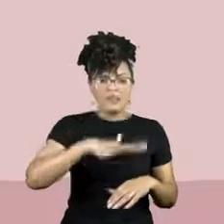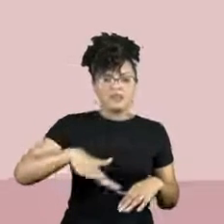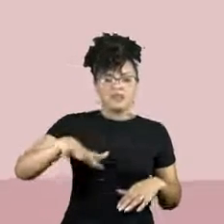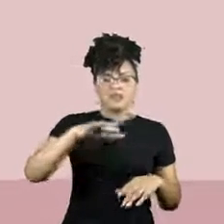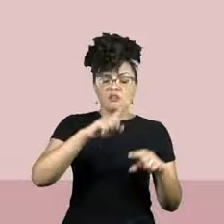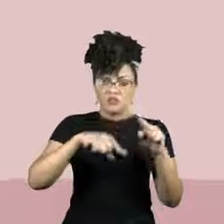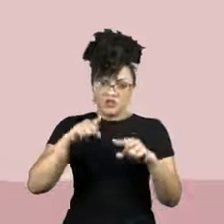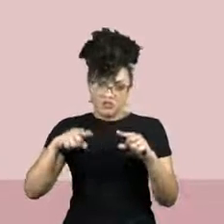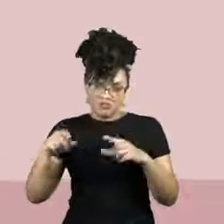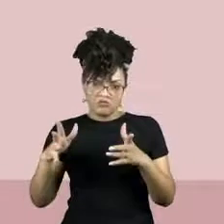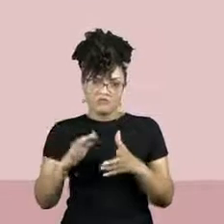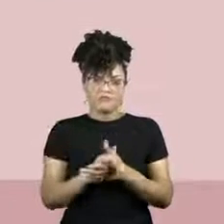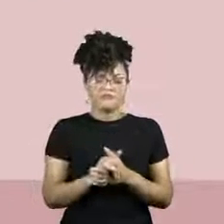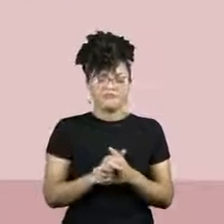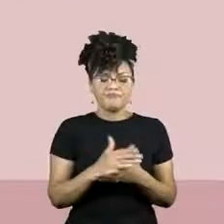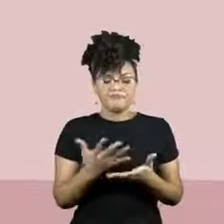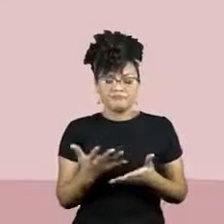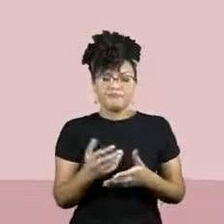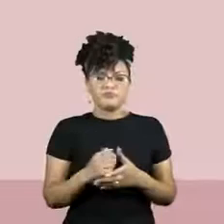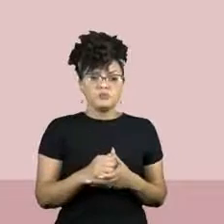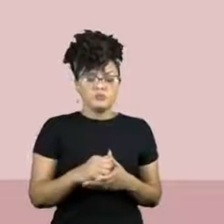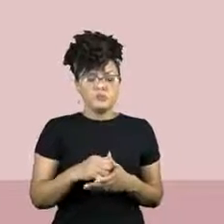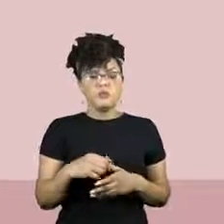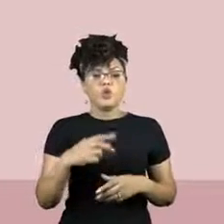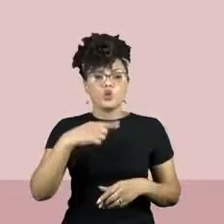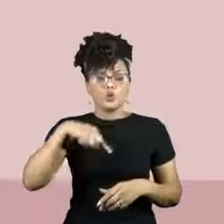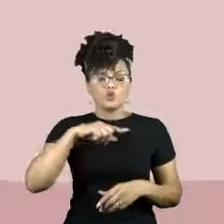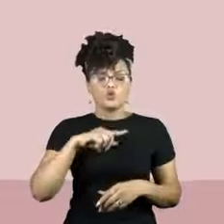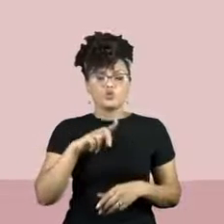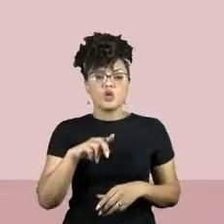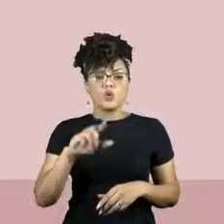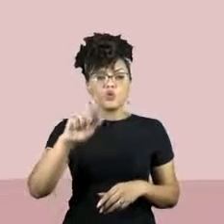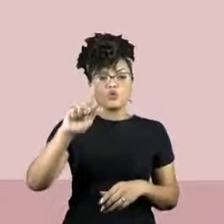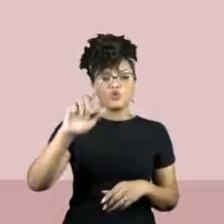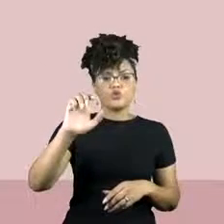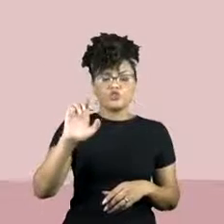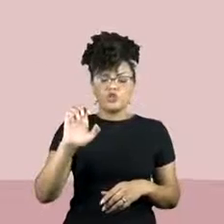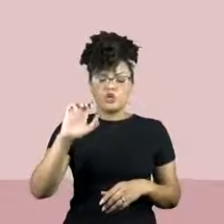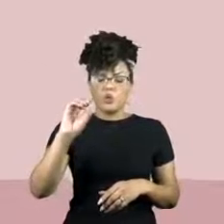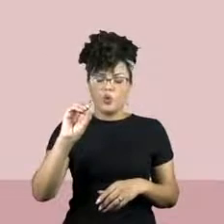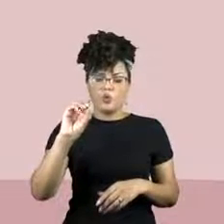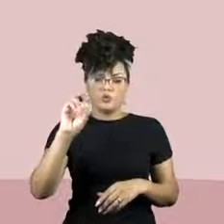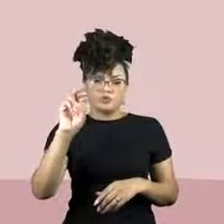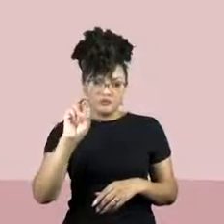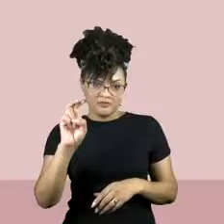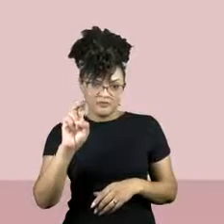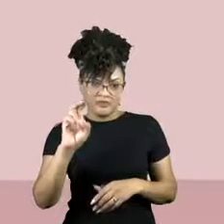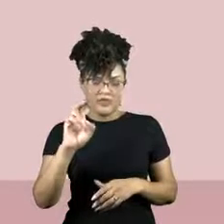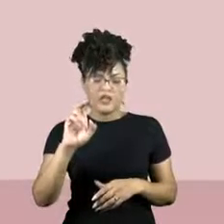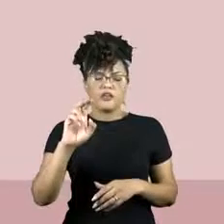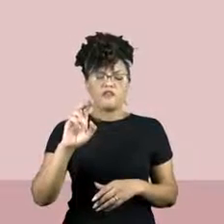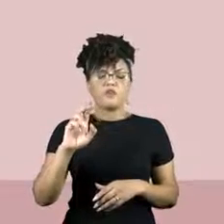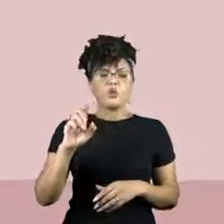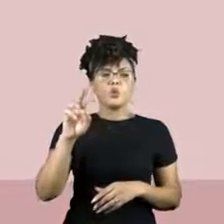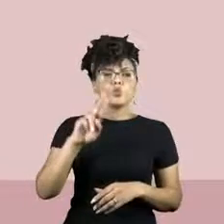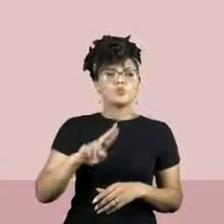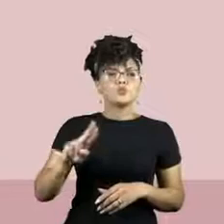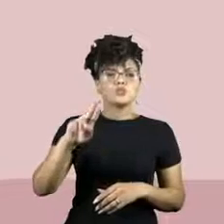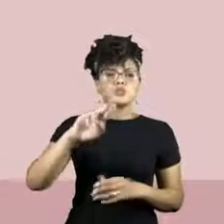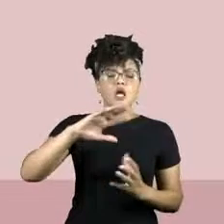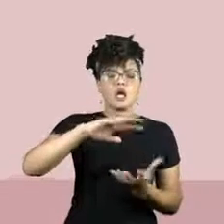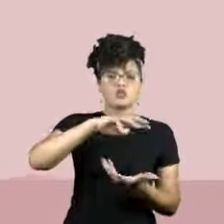Tá? GEL5 ou GEL5, também aqui chamado no Brasil. Ele é um software europeu, na verdade, utilizado em mais de 200 países.